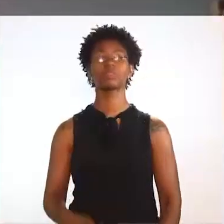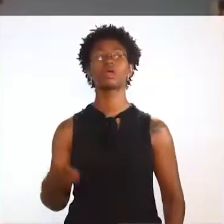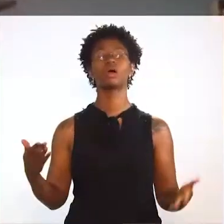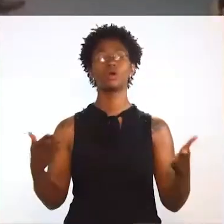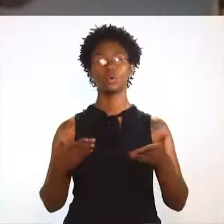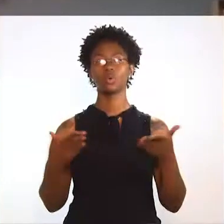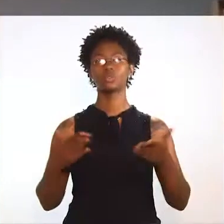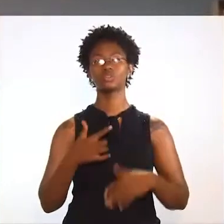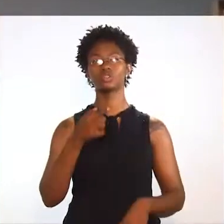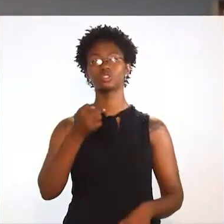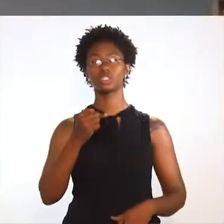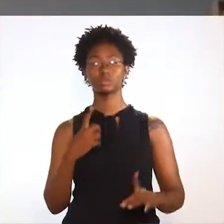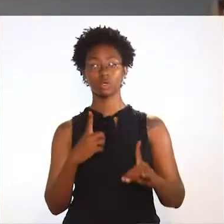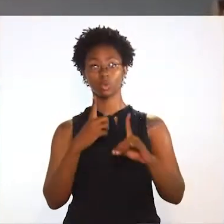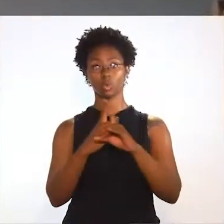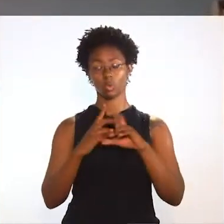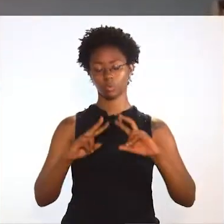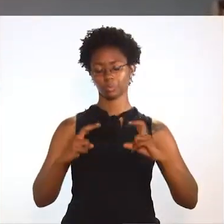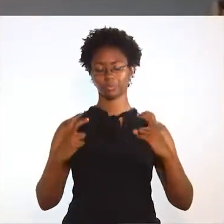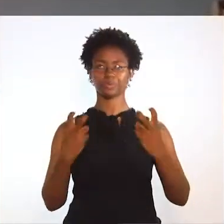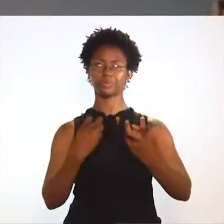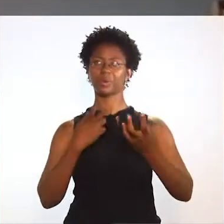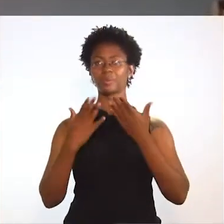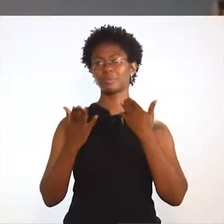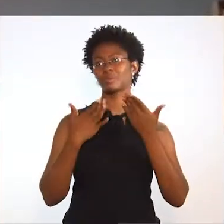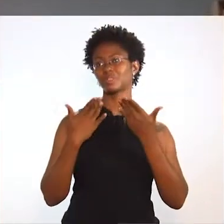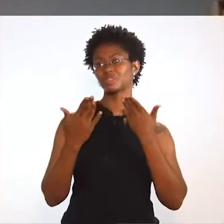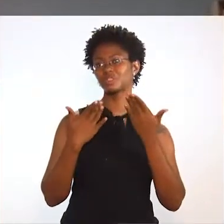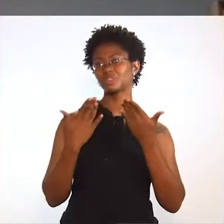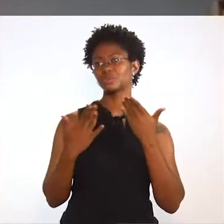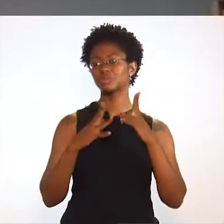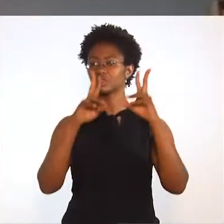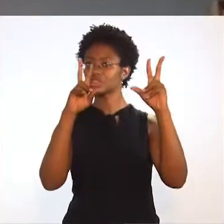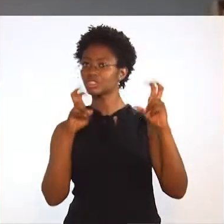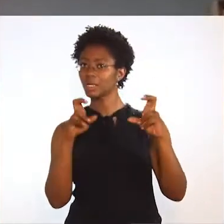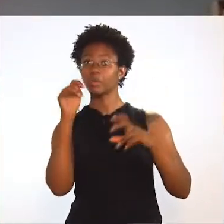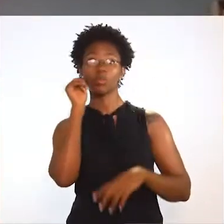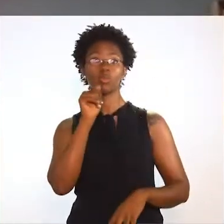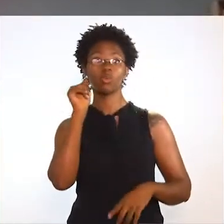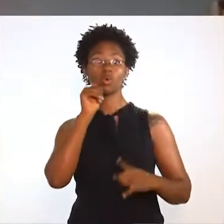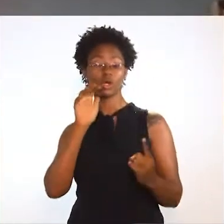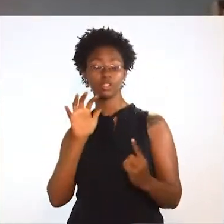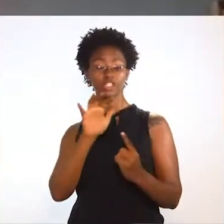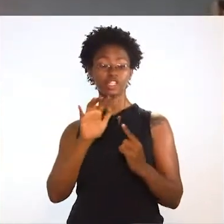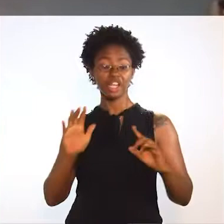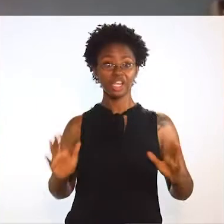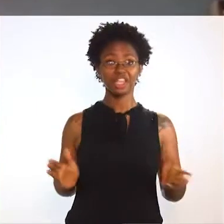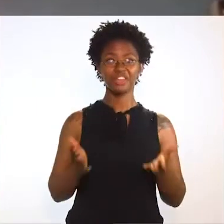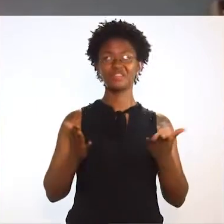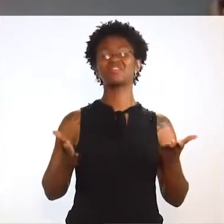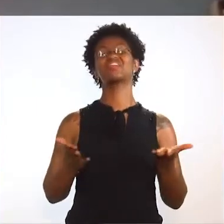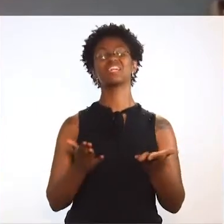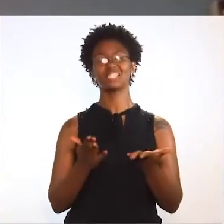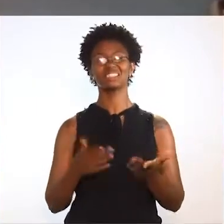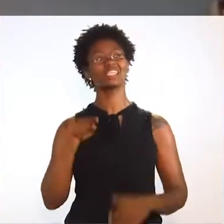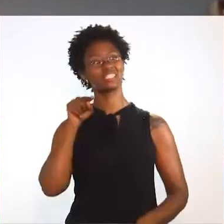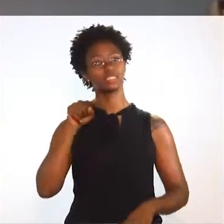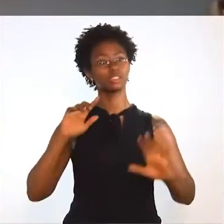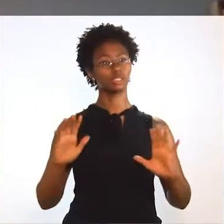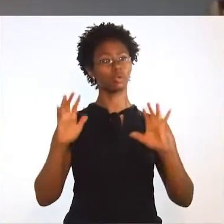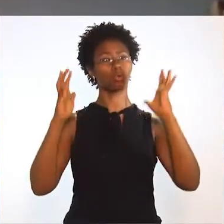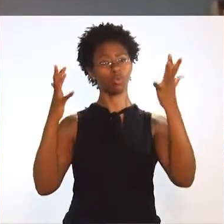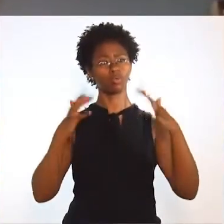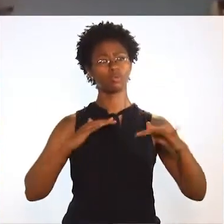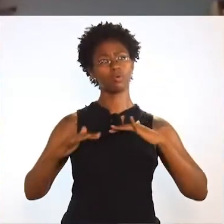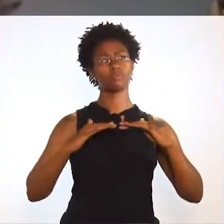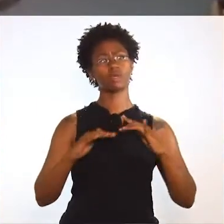Esse é o sétimo encontro, a nossa sétima roda de conversa com mulheres de impacto. E esse é um evento